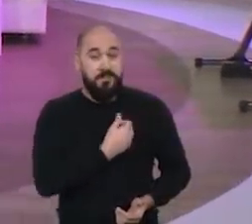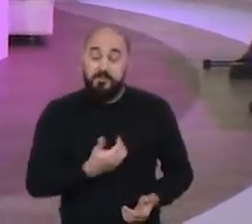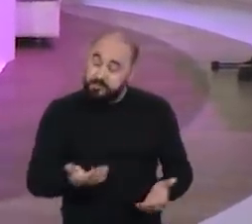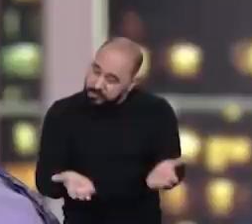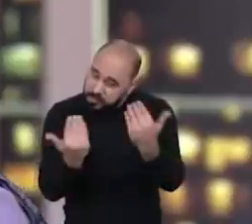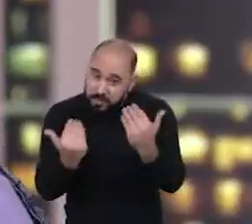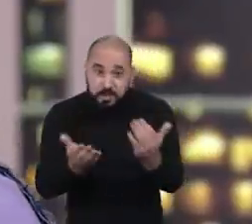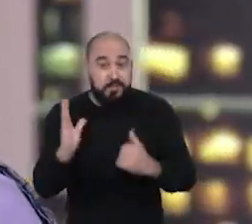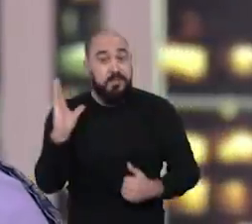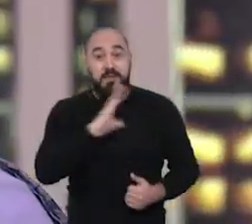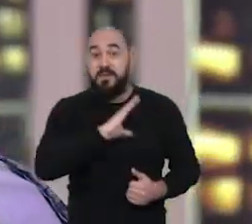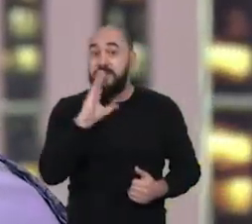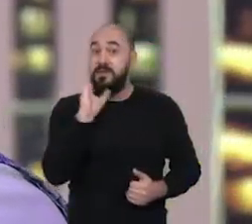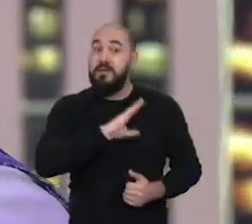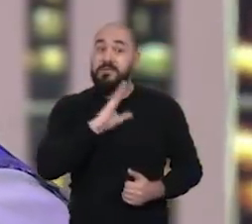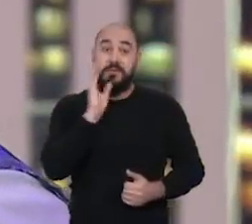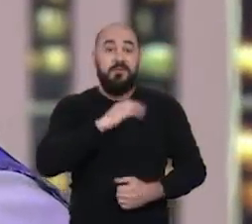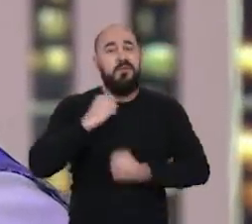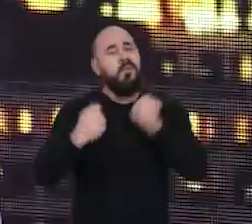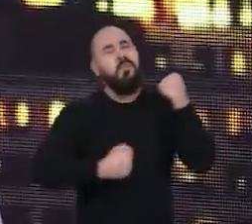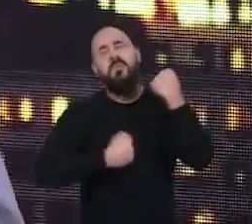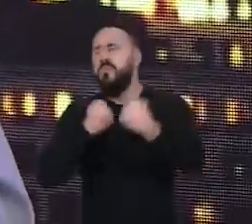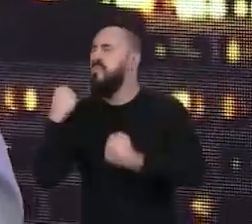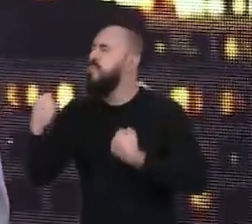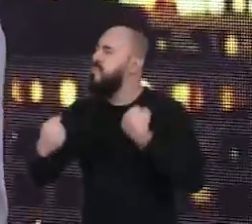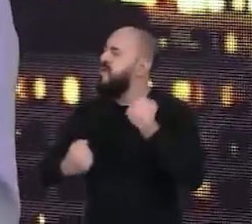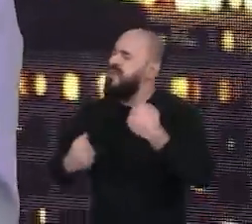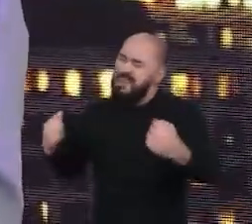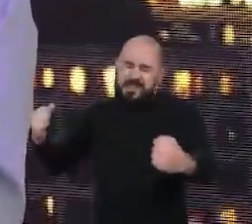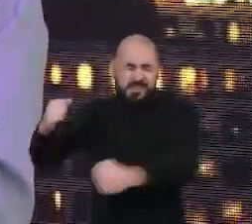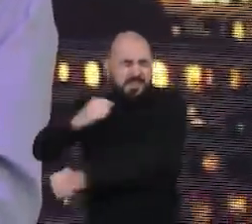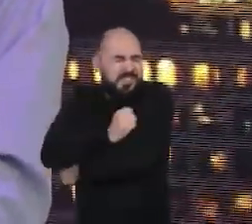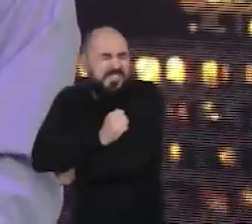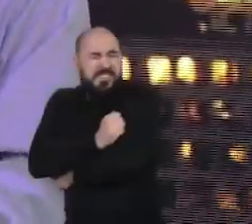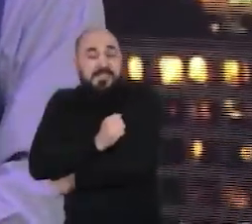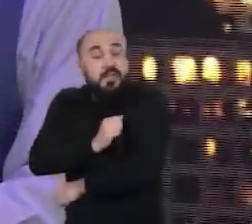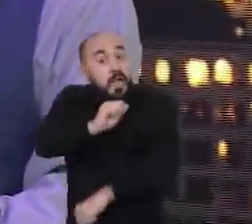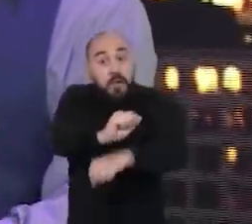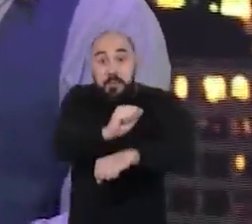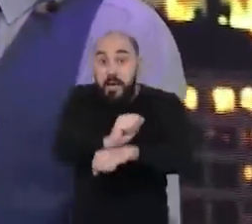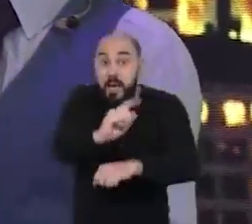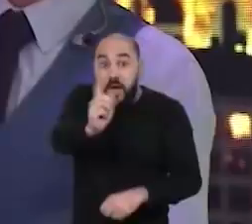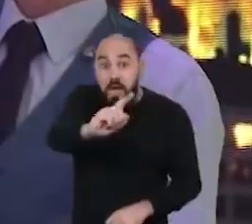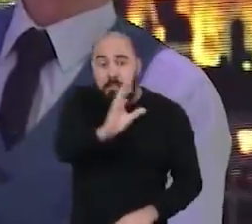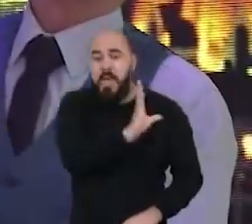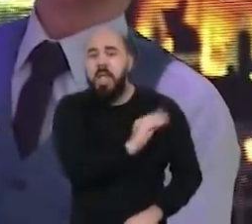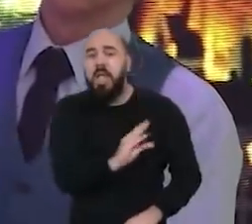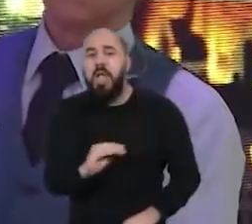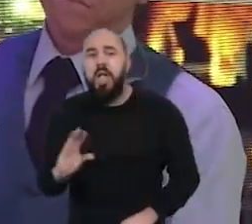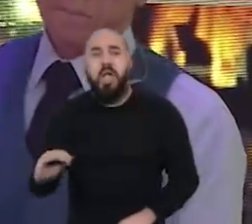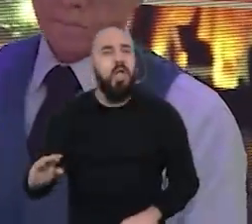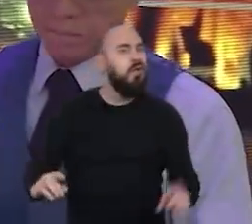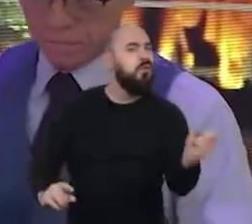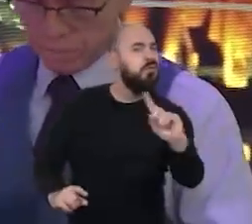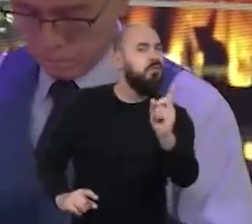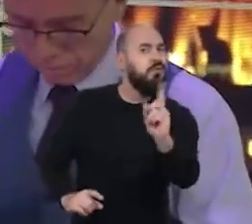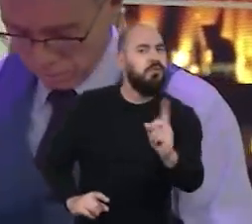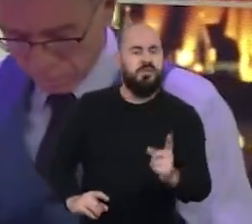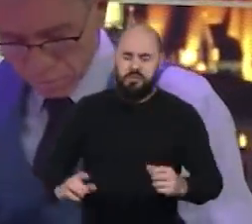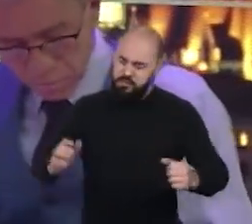depressa, correndo, não espere, não deixe